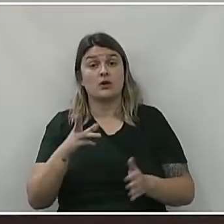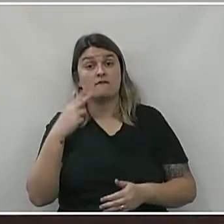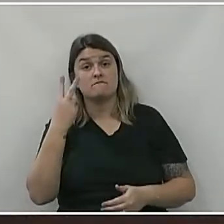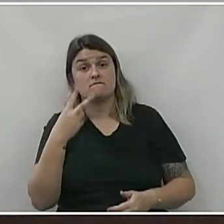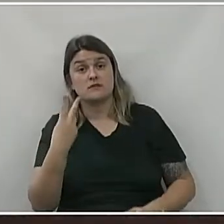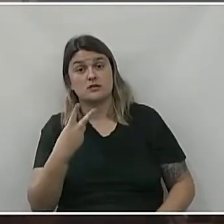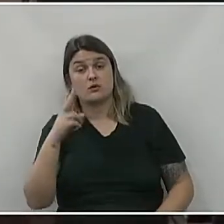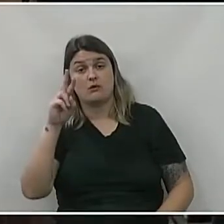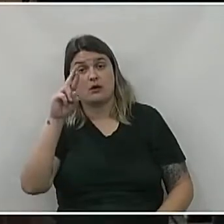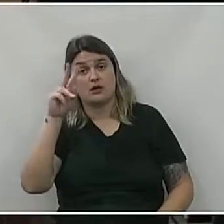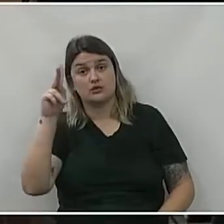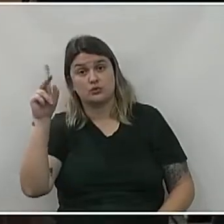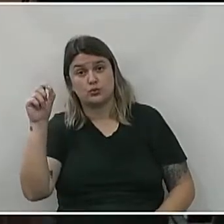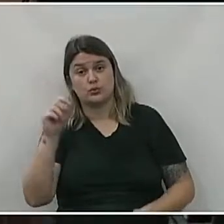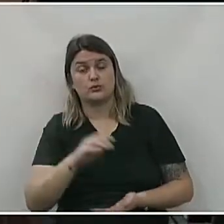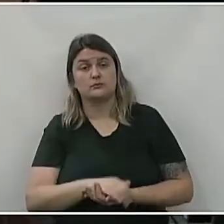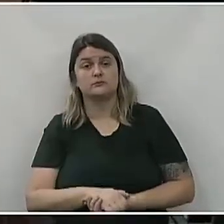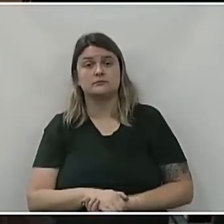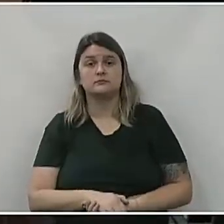vereador Valdir Rático.